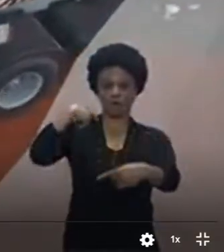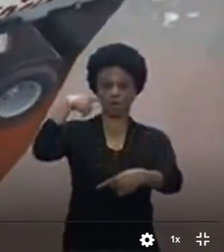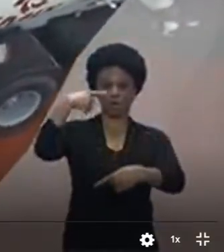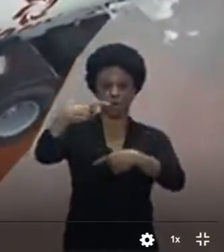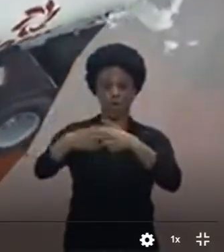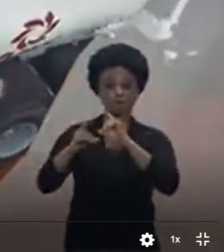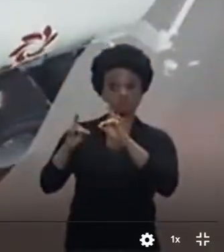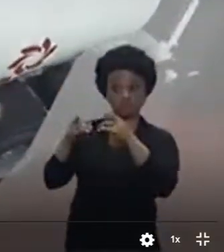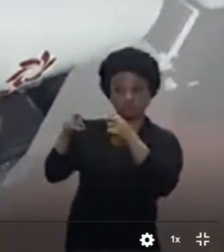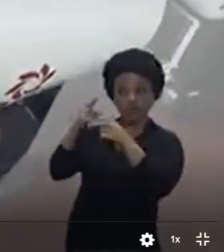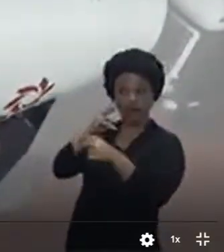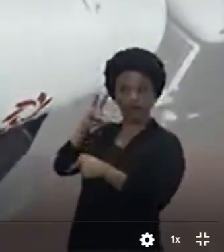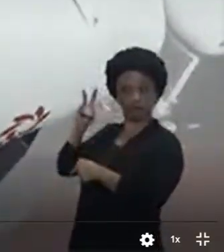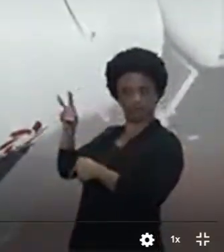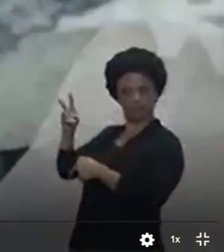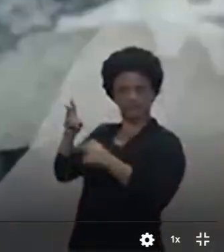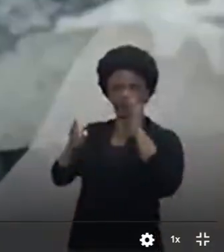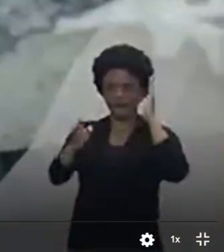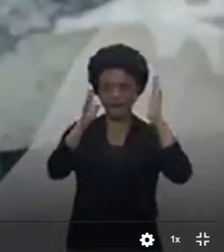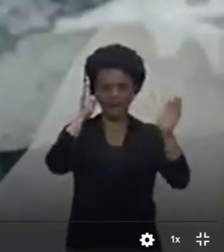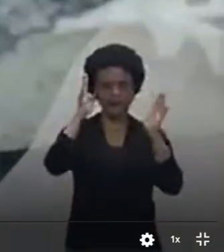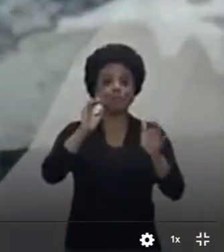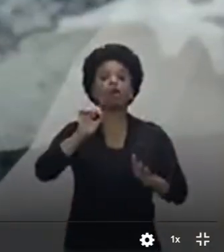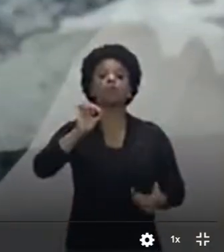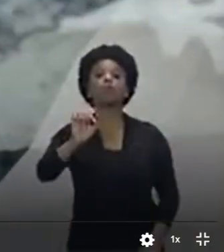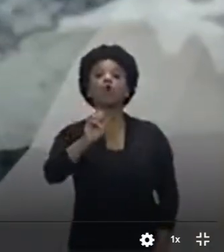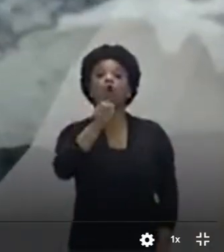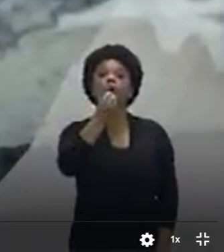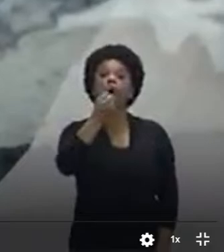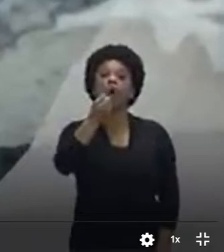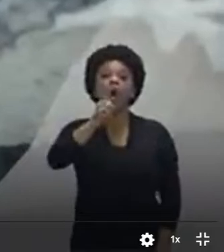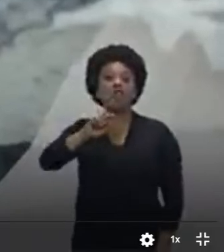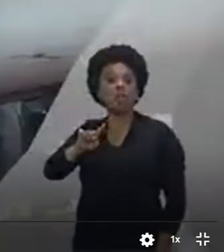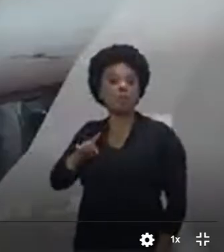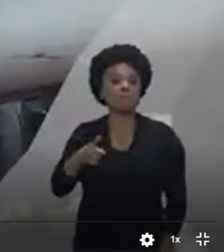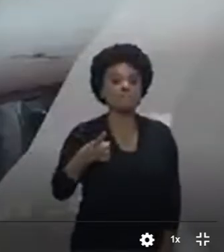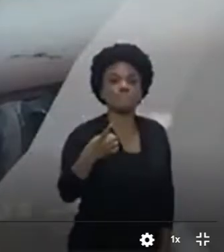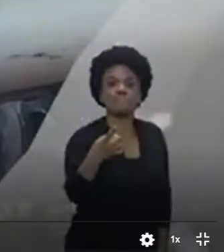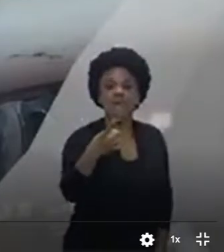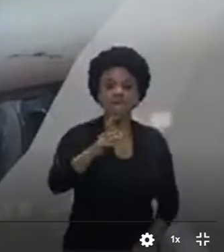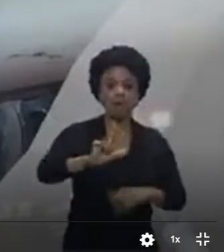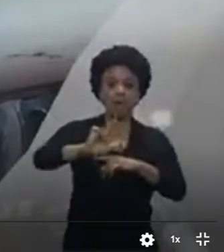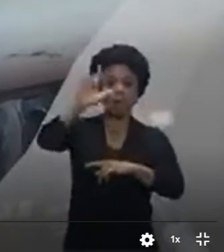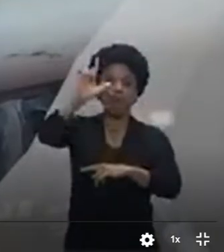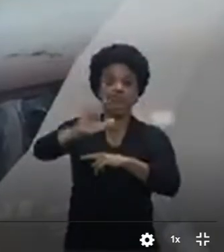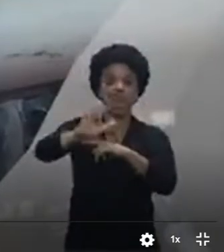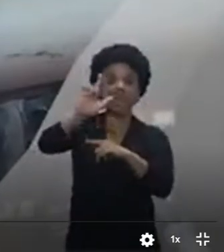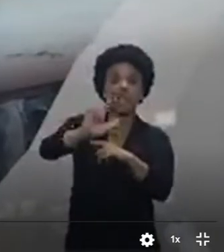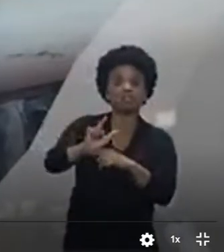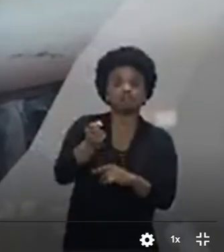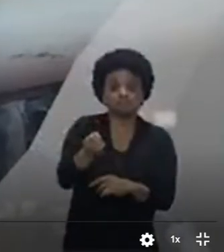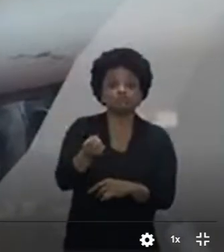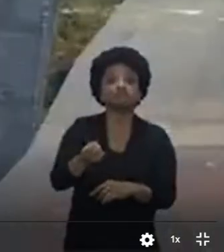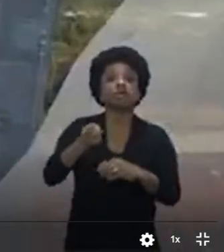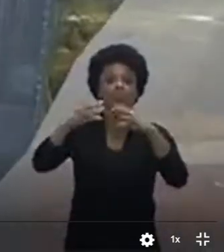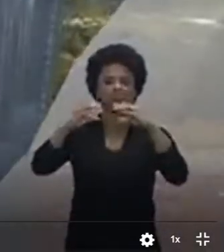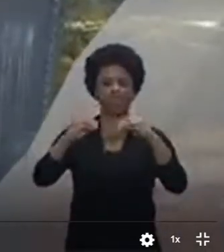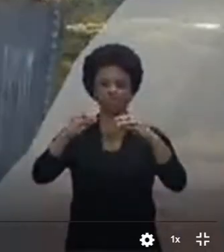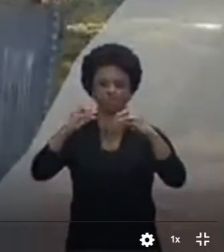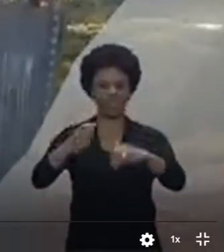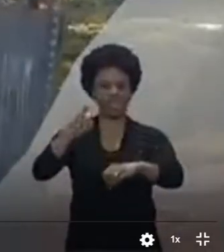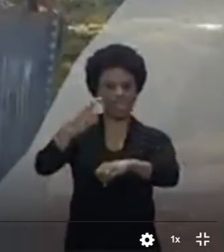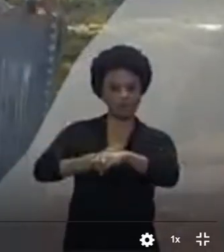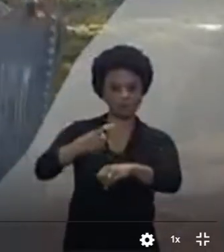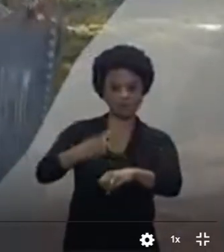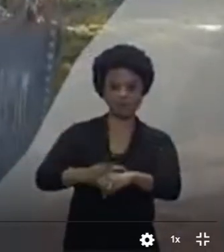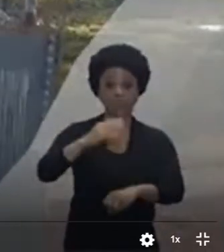nesse caminhão são aproximadamente 8.000 litros de concreto, ou 8 metros de concreto para ser despejado em uma